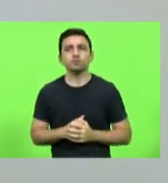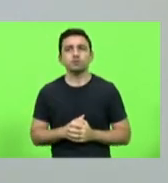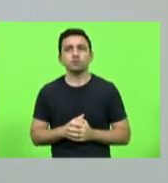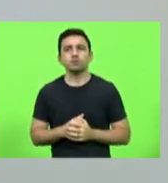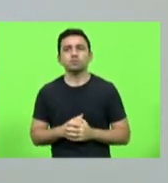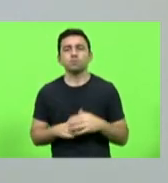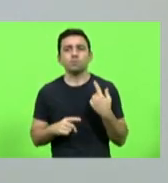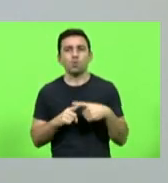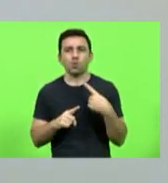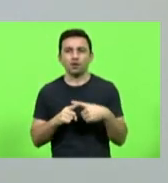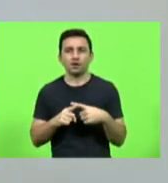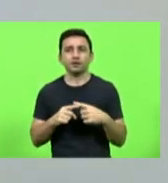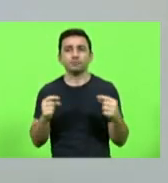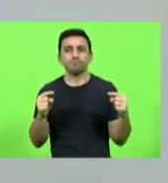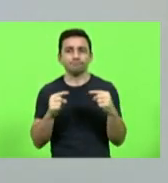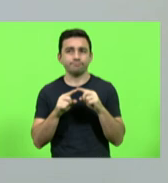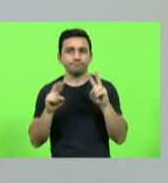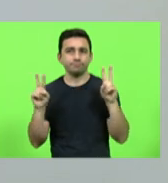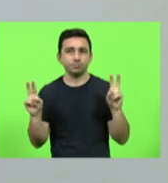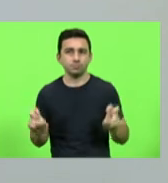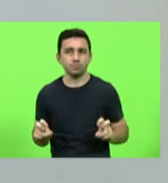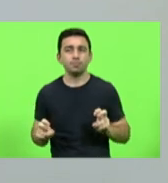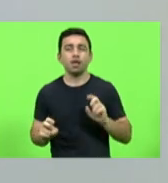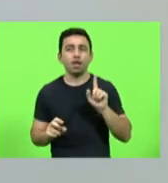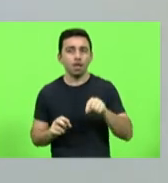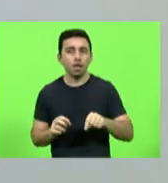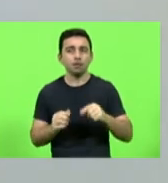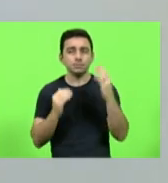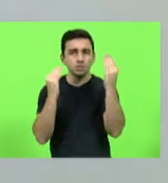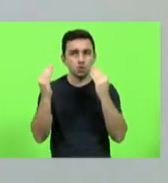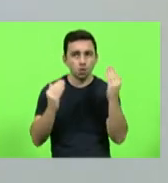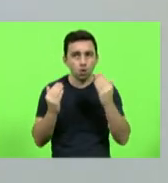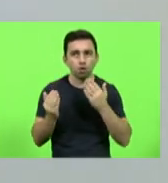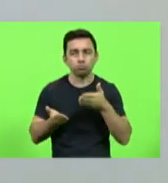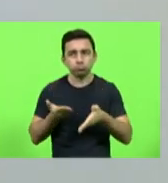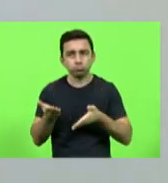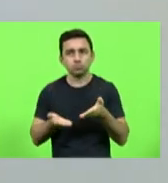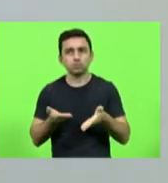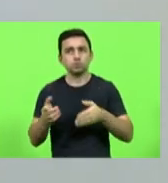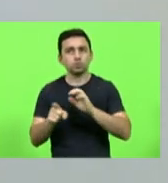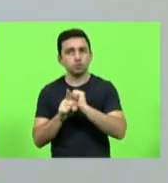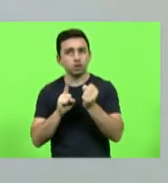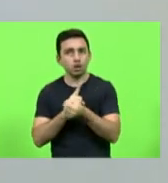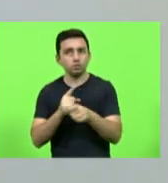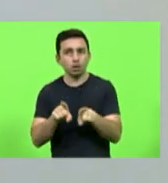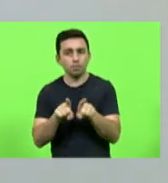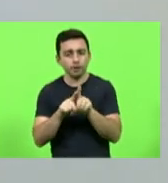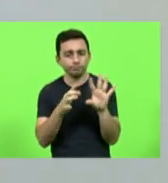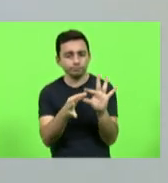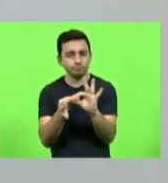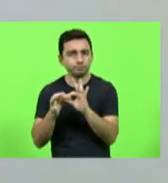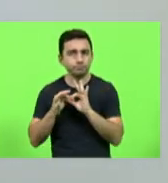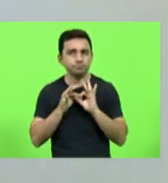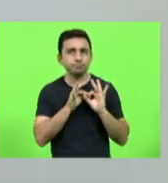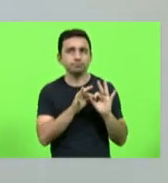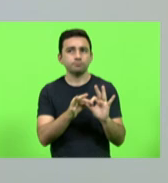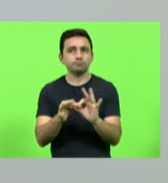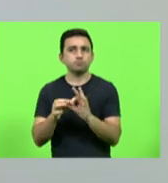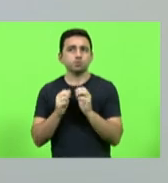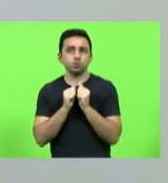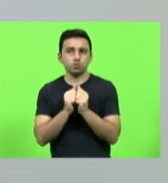tratar-se da atuação de psicólogos e assistentes sociais em conjunto com as